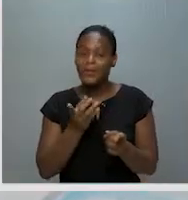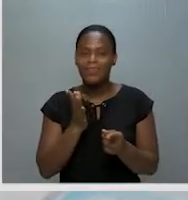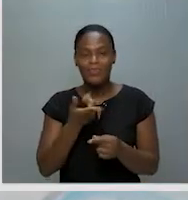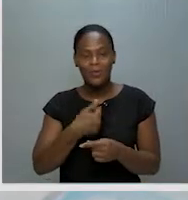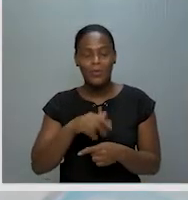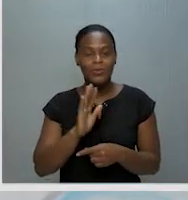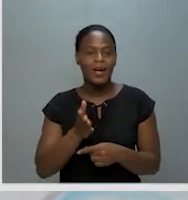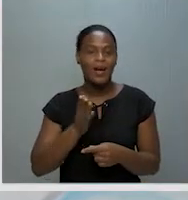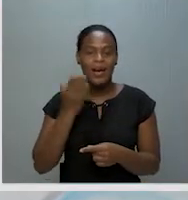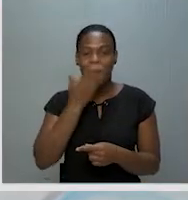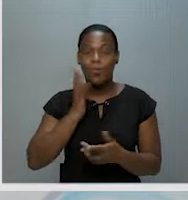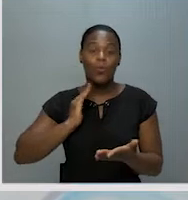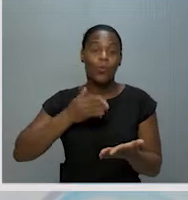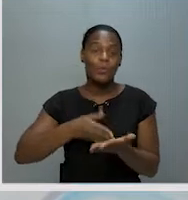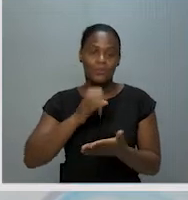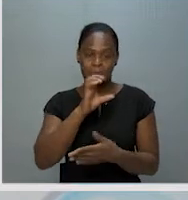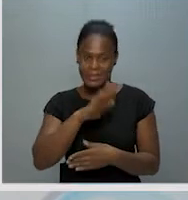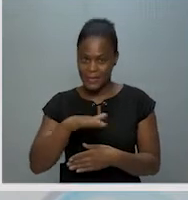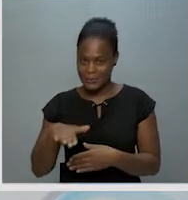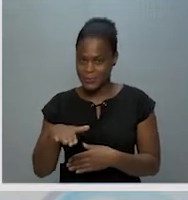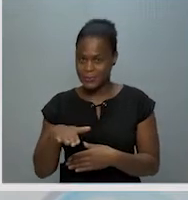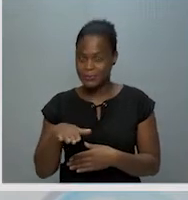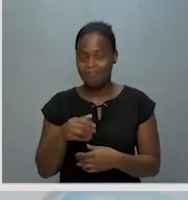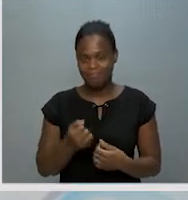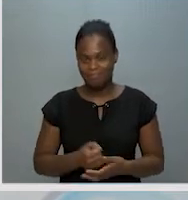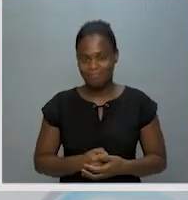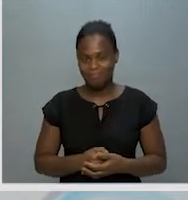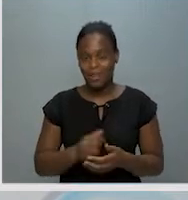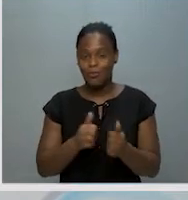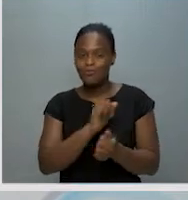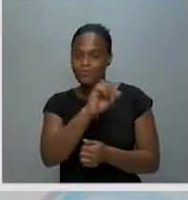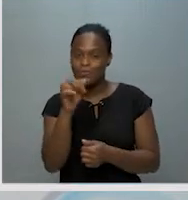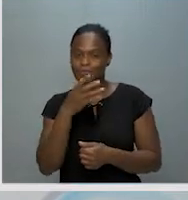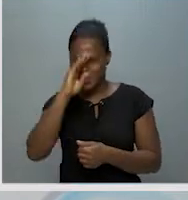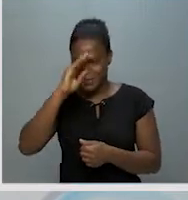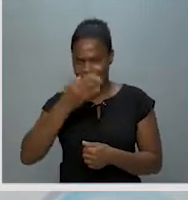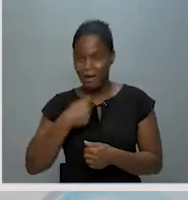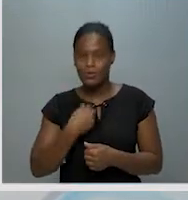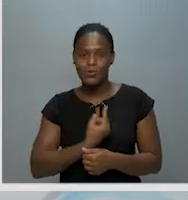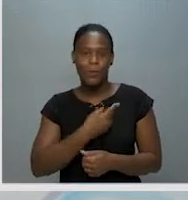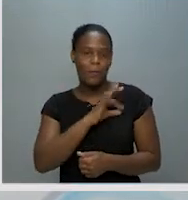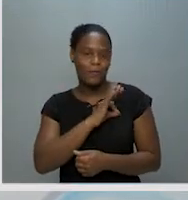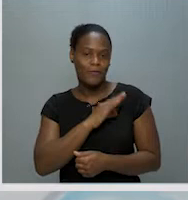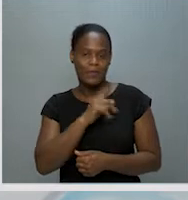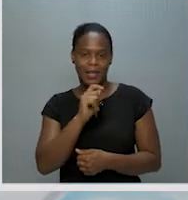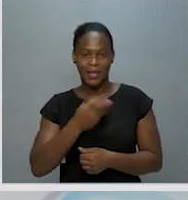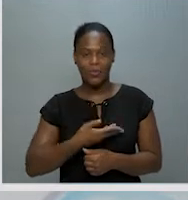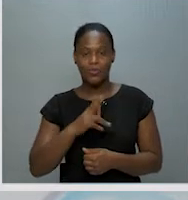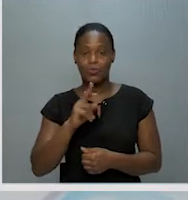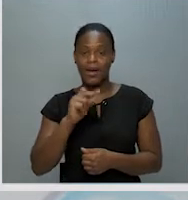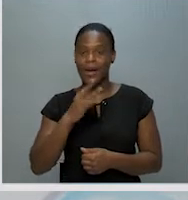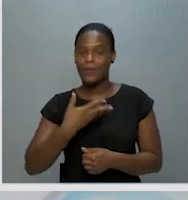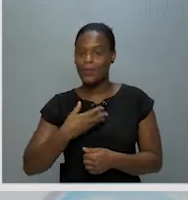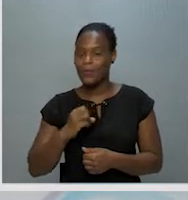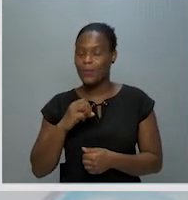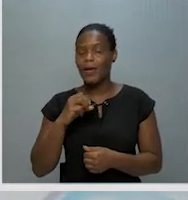já estamos na nossa última aula de Ciências Integradas e convosco, já sabem, eu sou o professor Eduardo